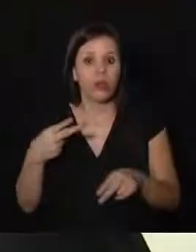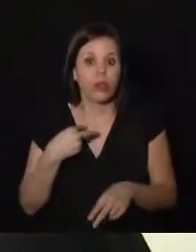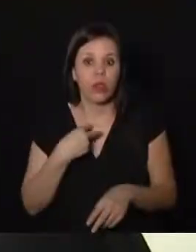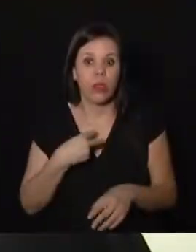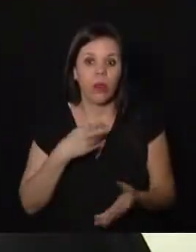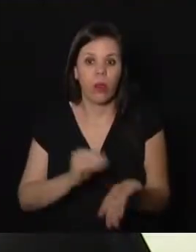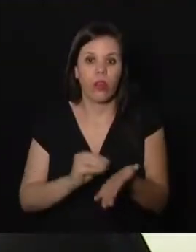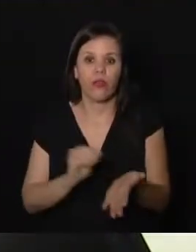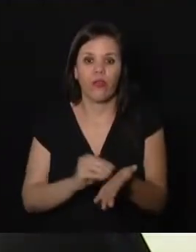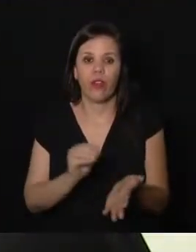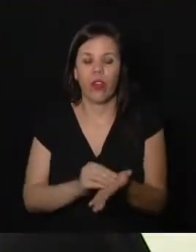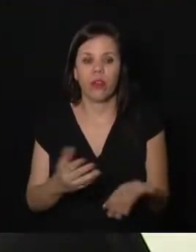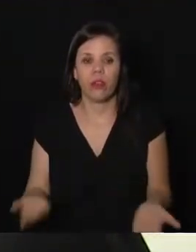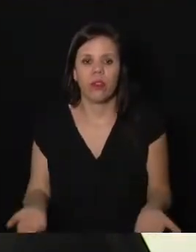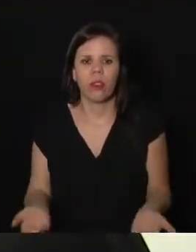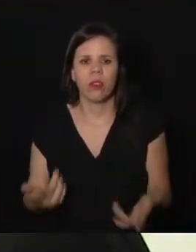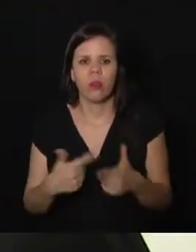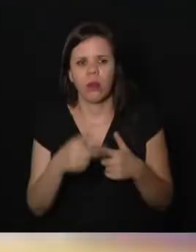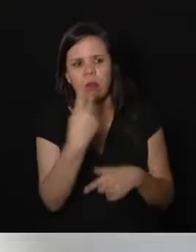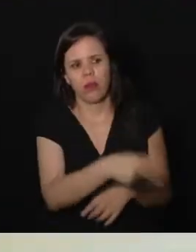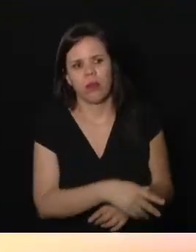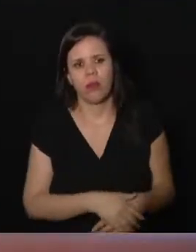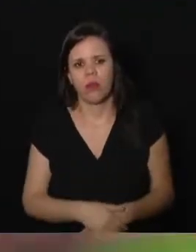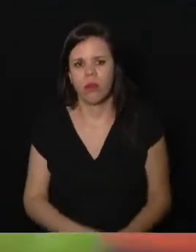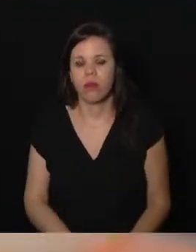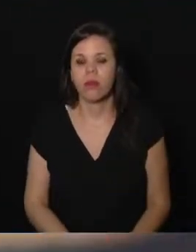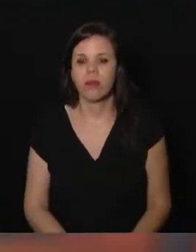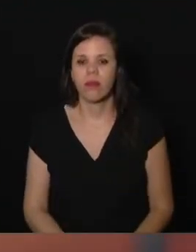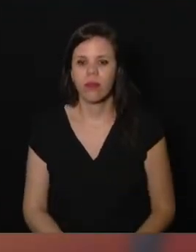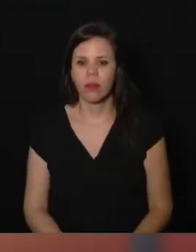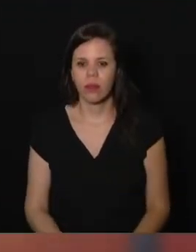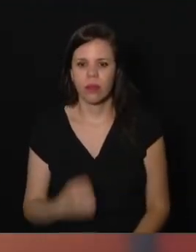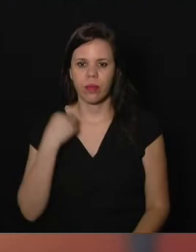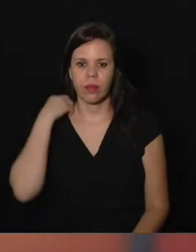sofrer em cima de um problema desse.